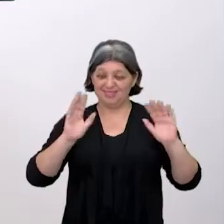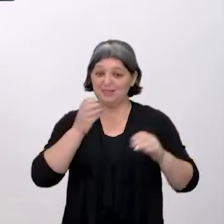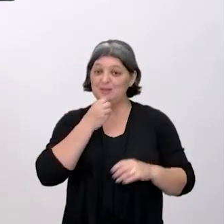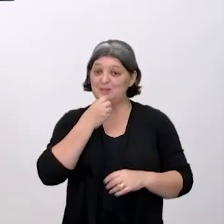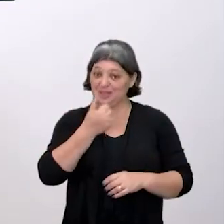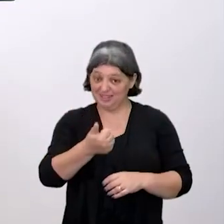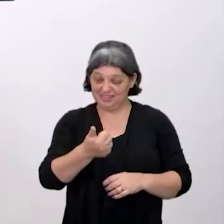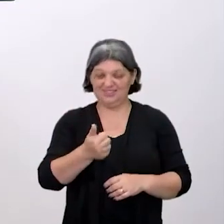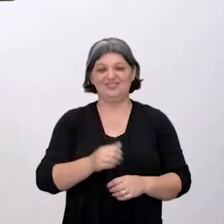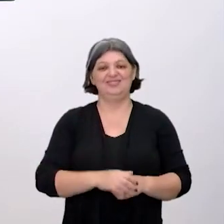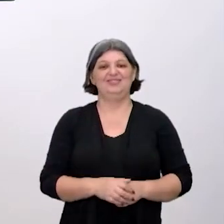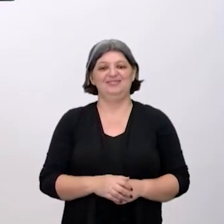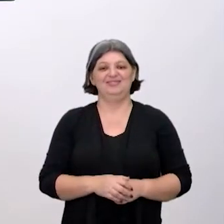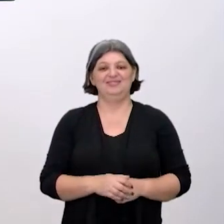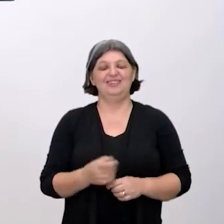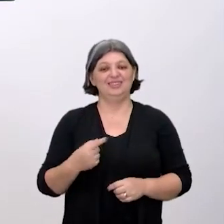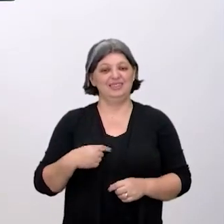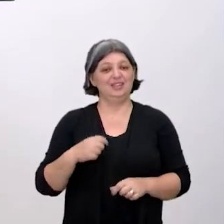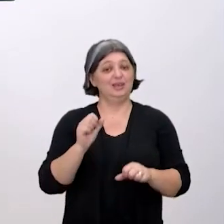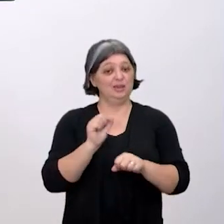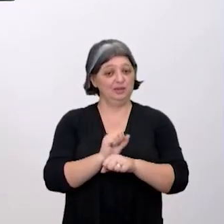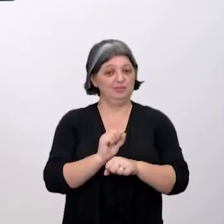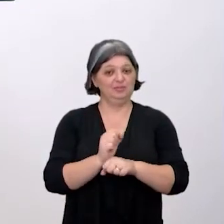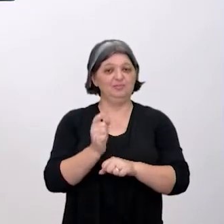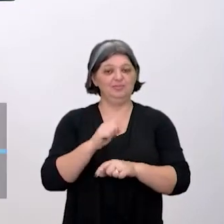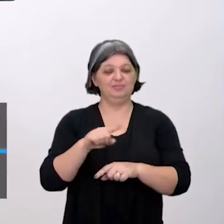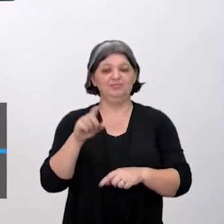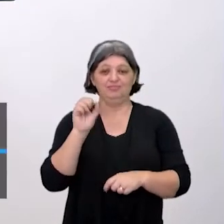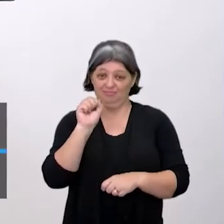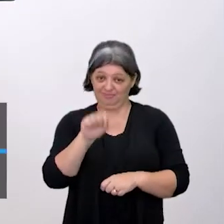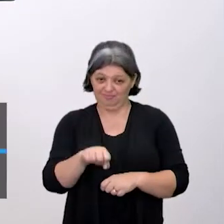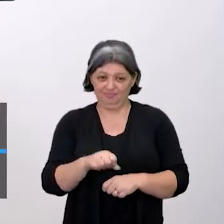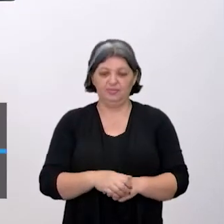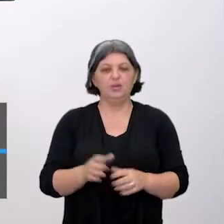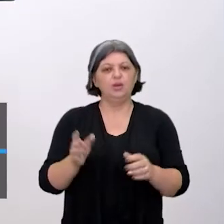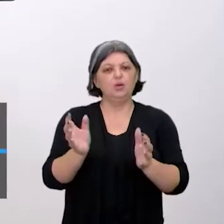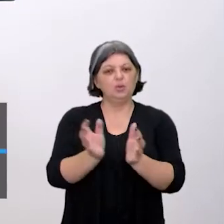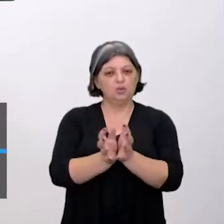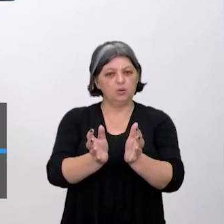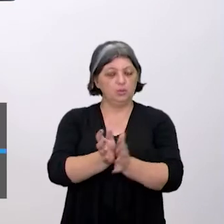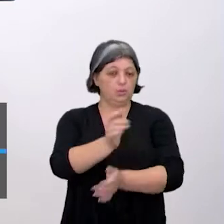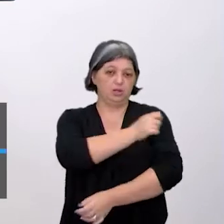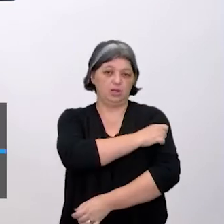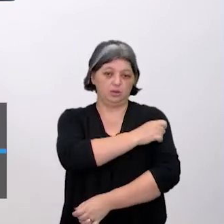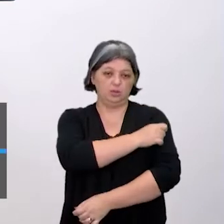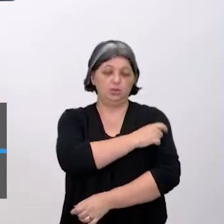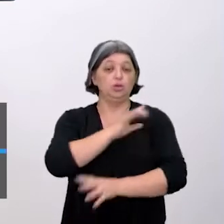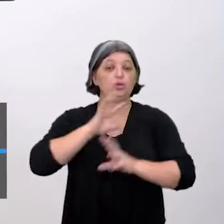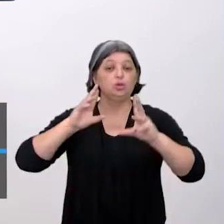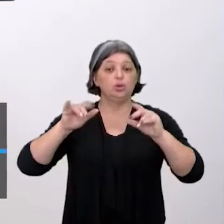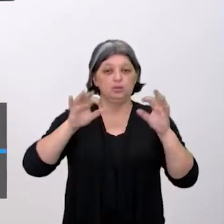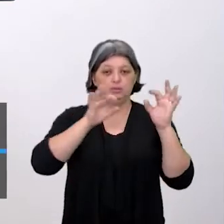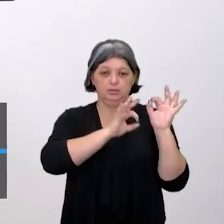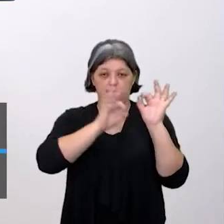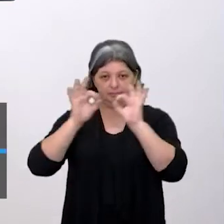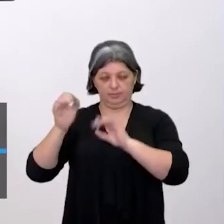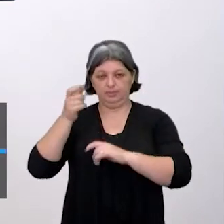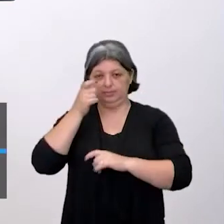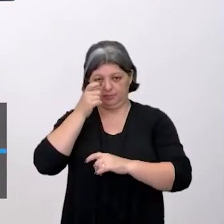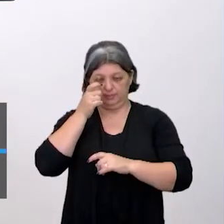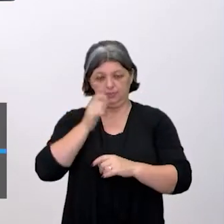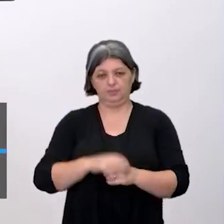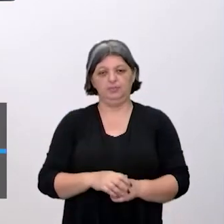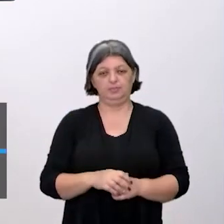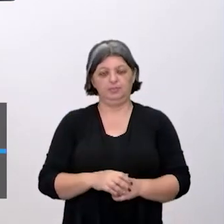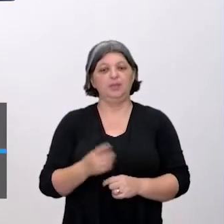tudo bem com vocês? Eu espero sinceramente que sim. Você, estudante, todos que nos acompanham, espero que estejam todos bem. Eu